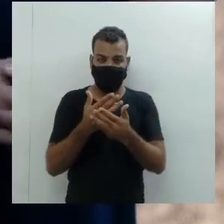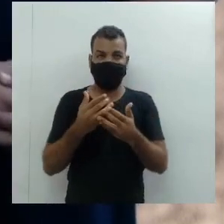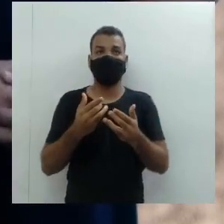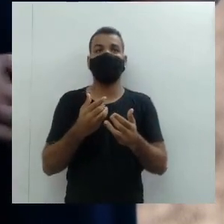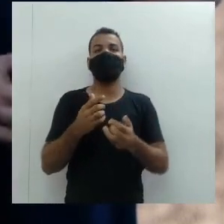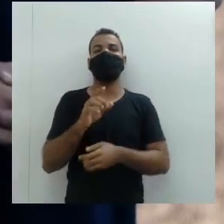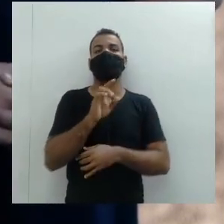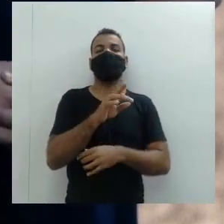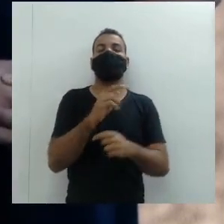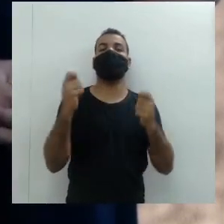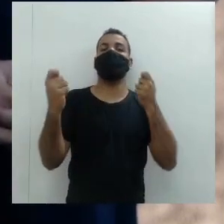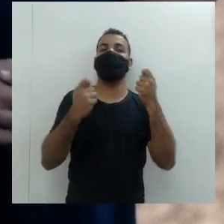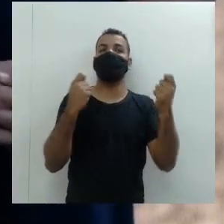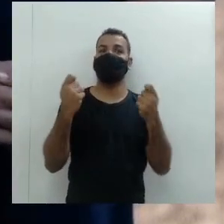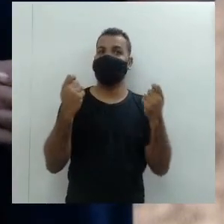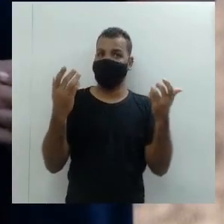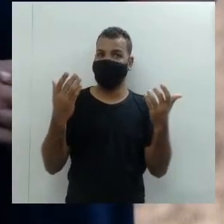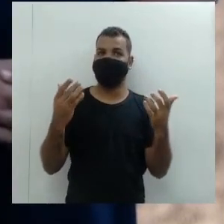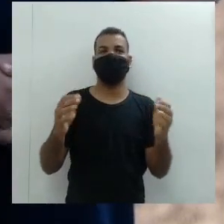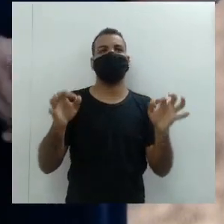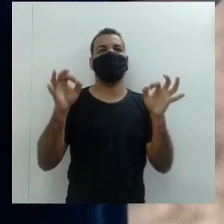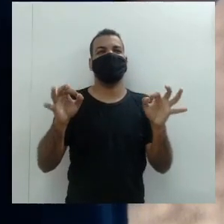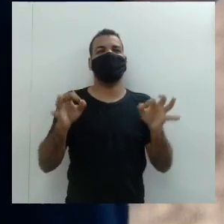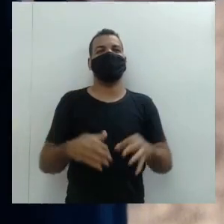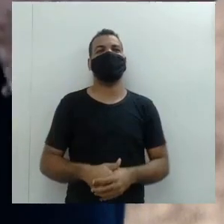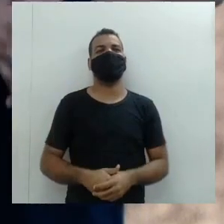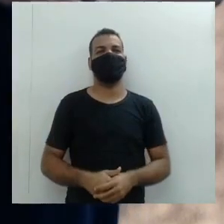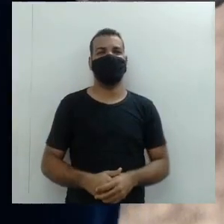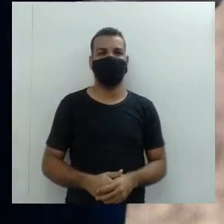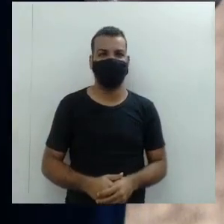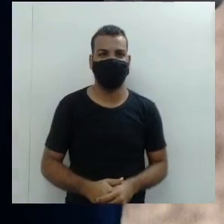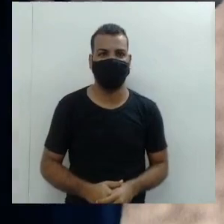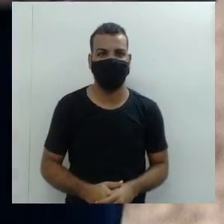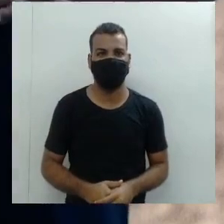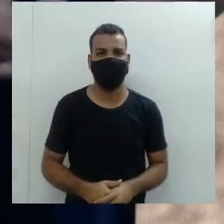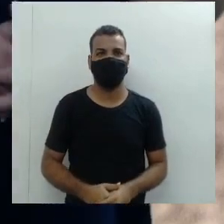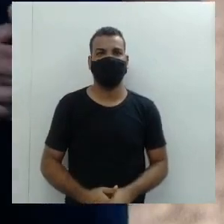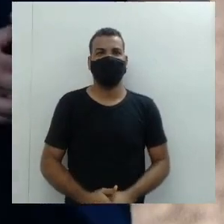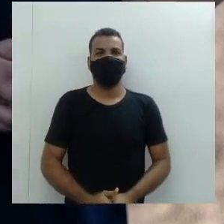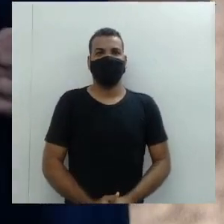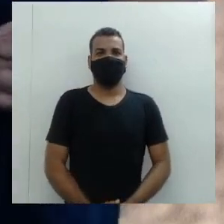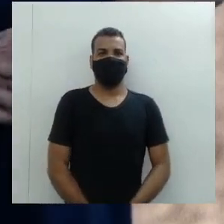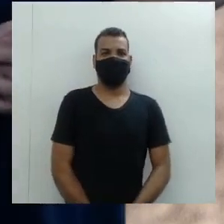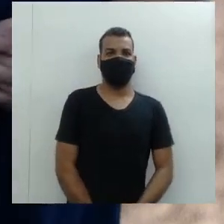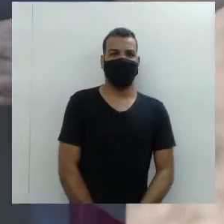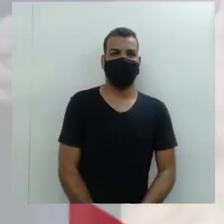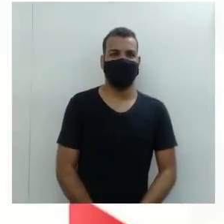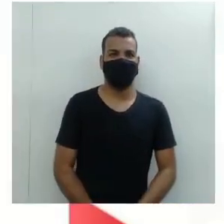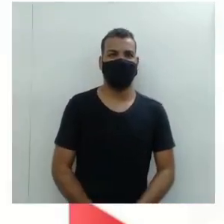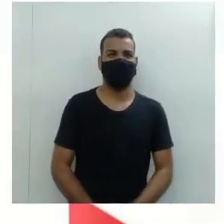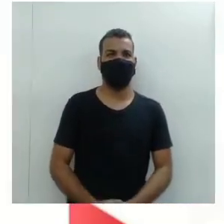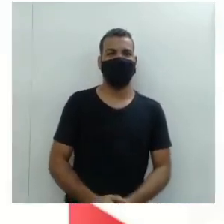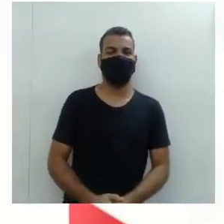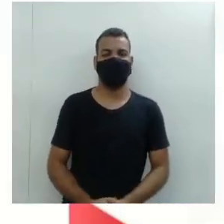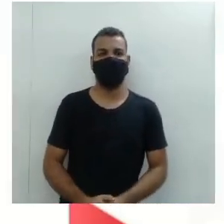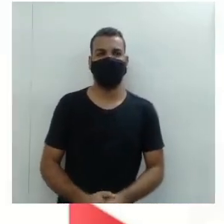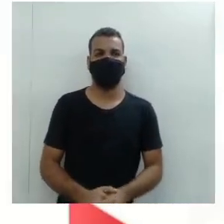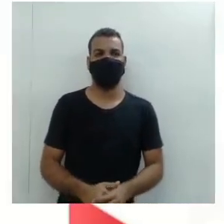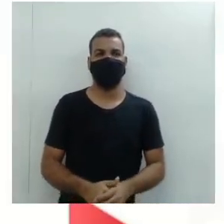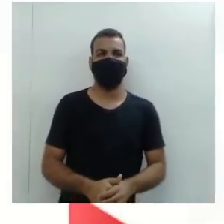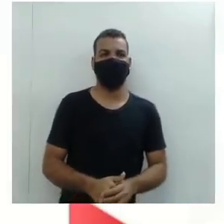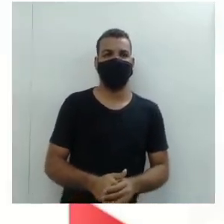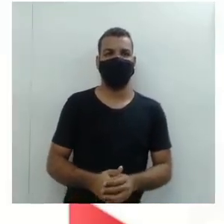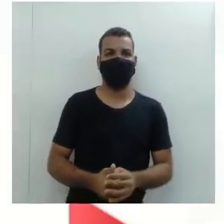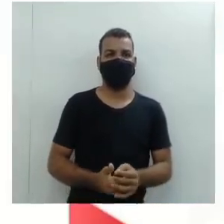de Caruaru. Exatamente. Sr. Robson, o senhor gostaria de ler essa frase do seu pensamento inicial aí?